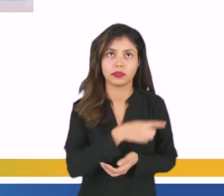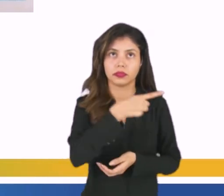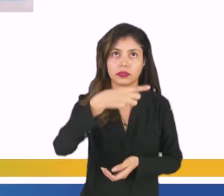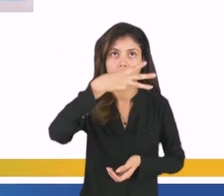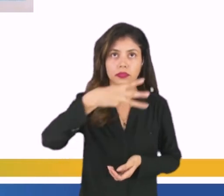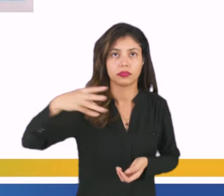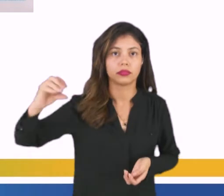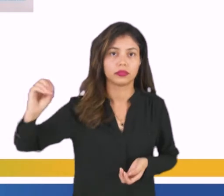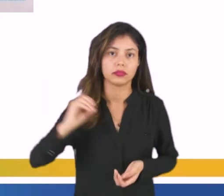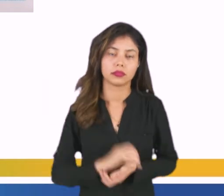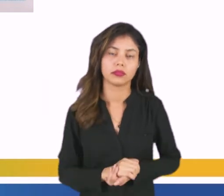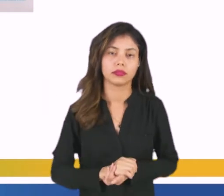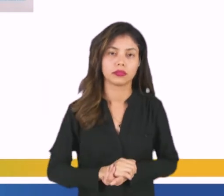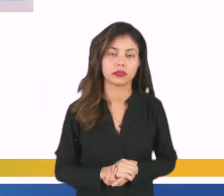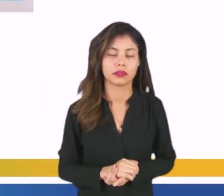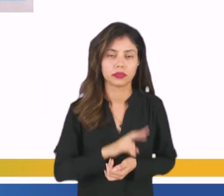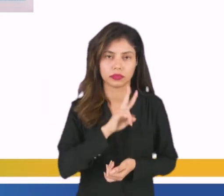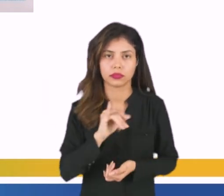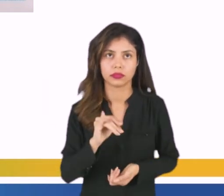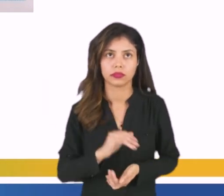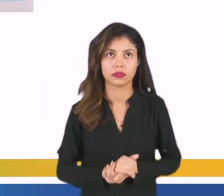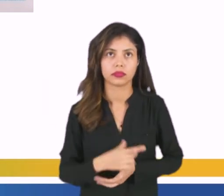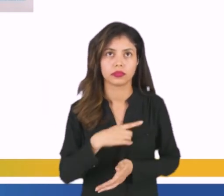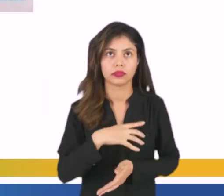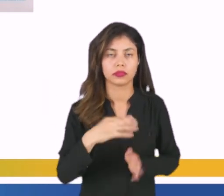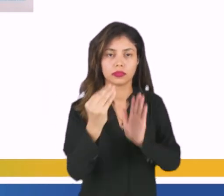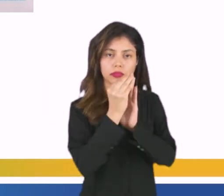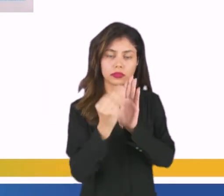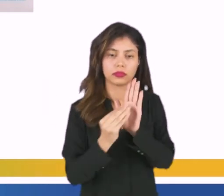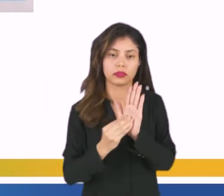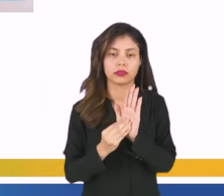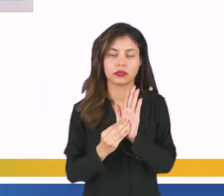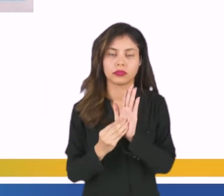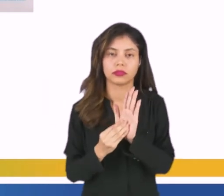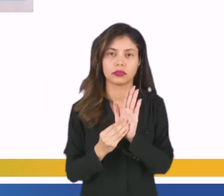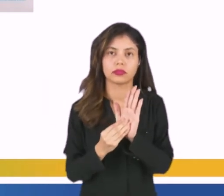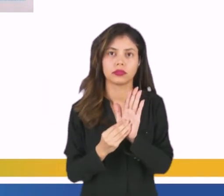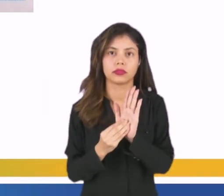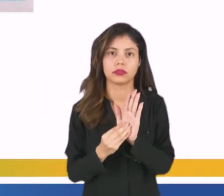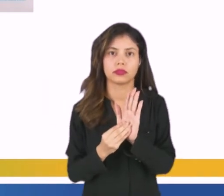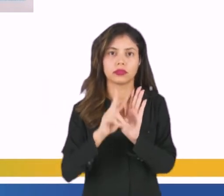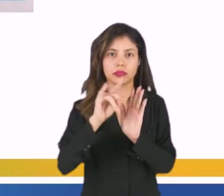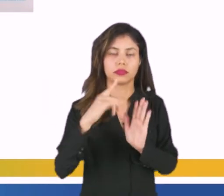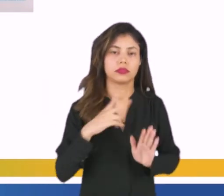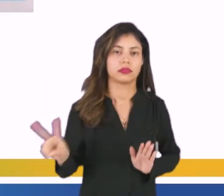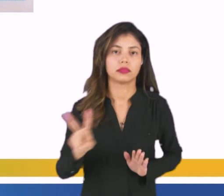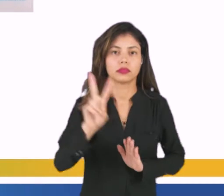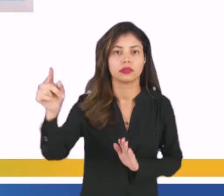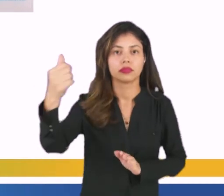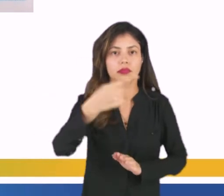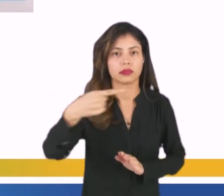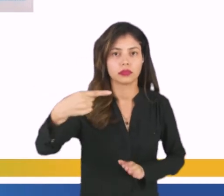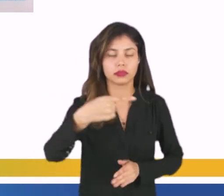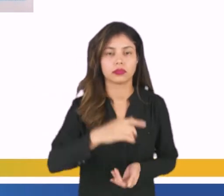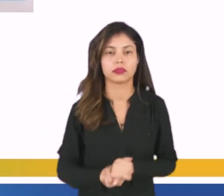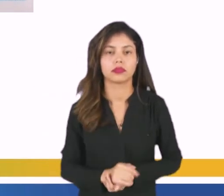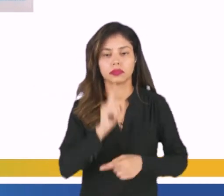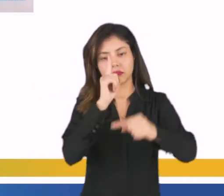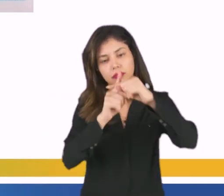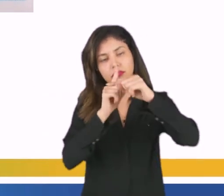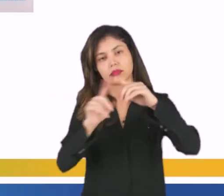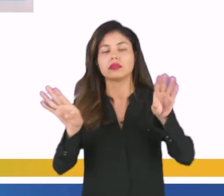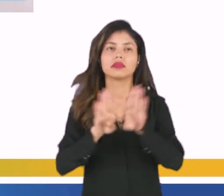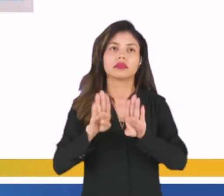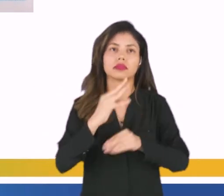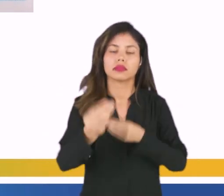menos 3 e 0, e aí ele vai ter um dado momento que vai ter valores negativos e valores